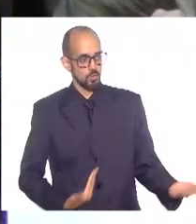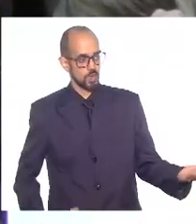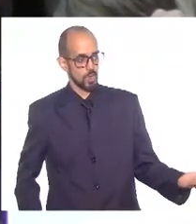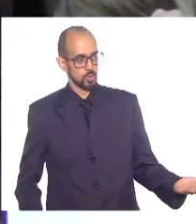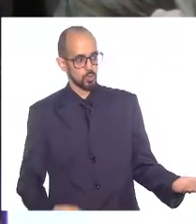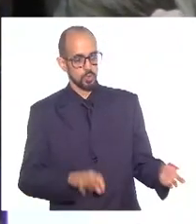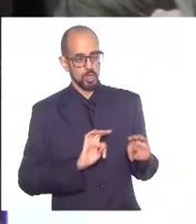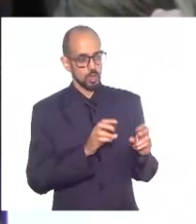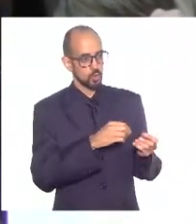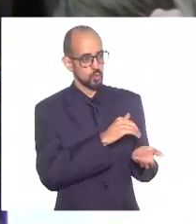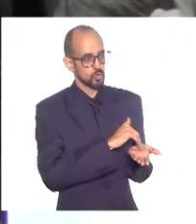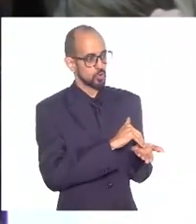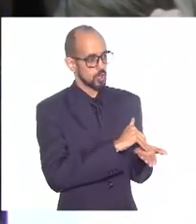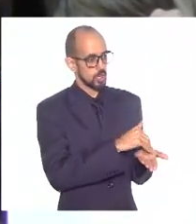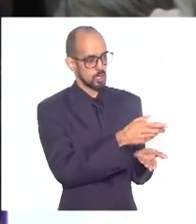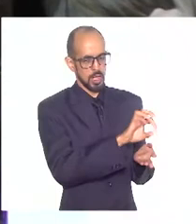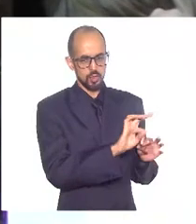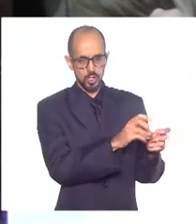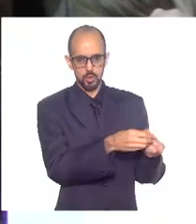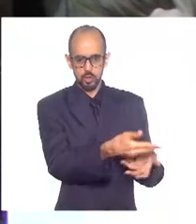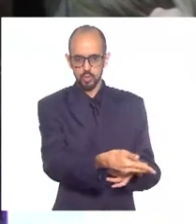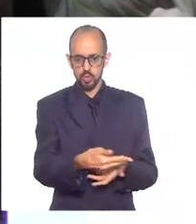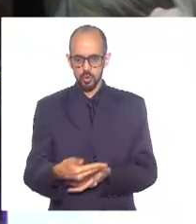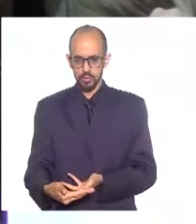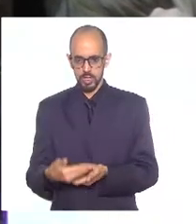todos os convidados,